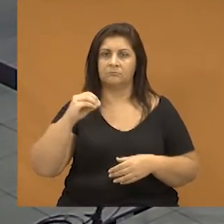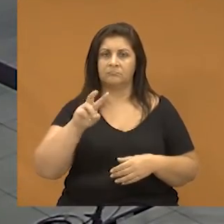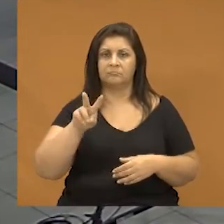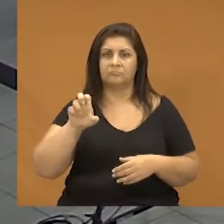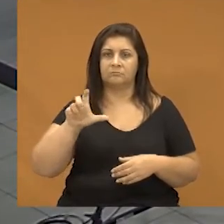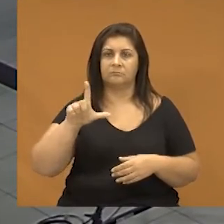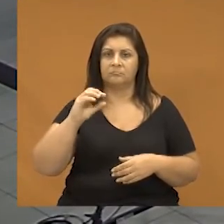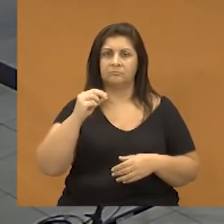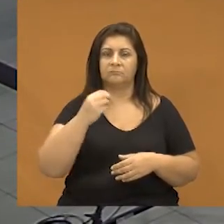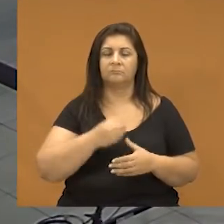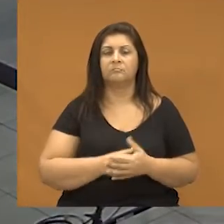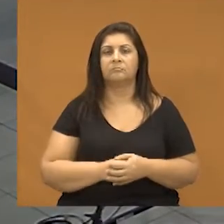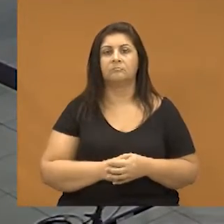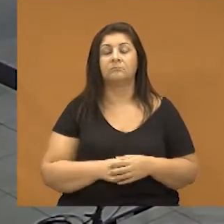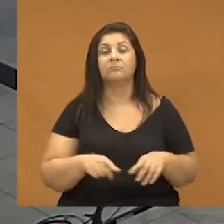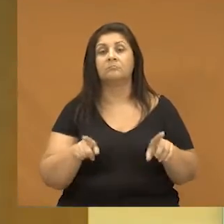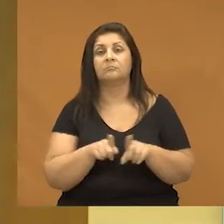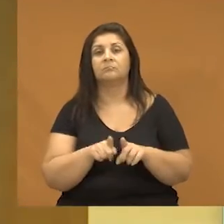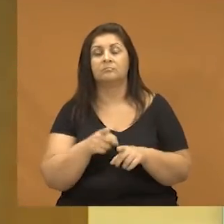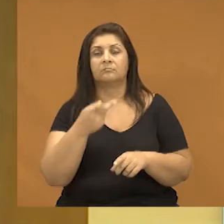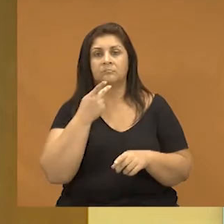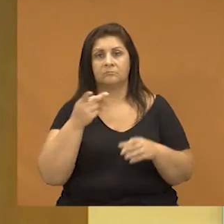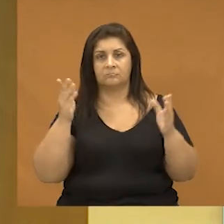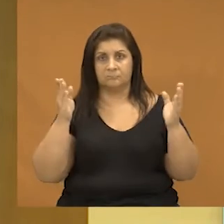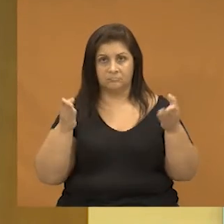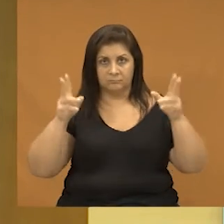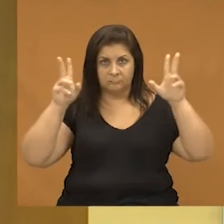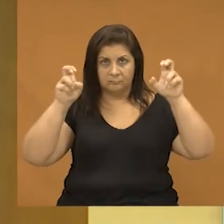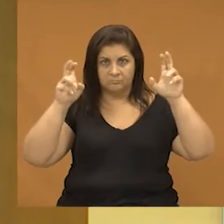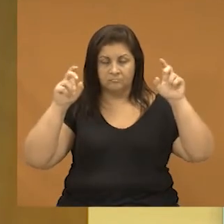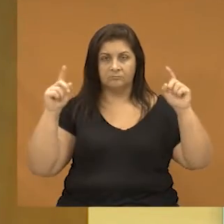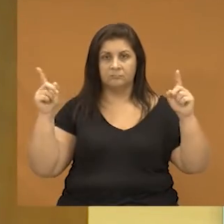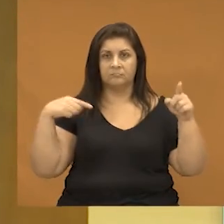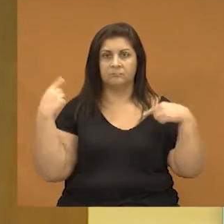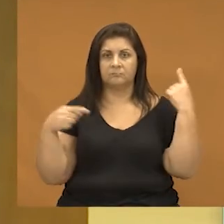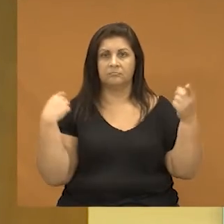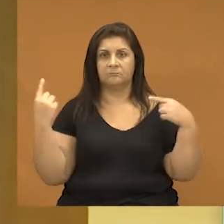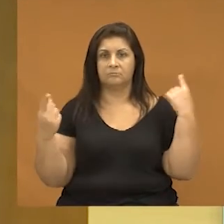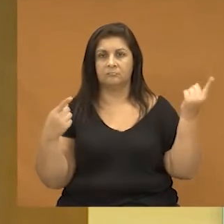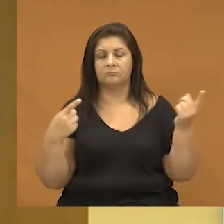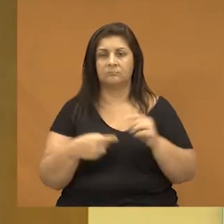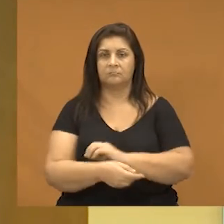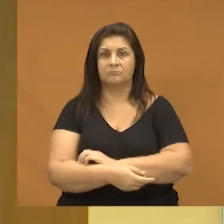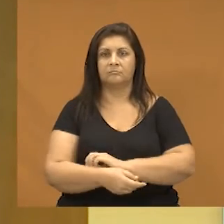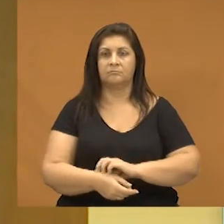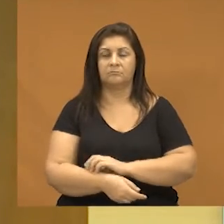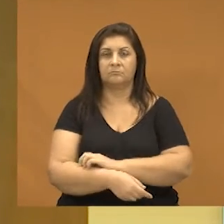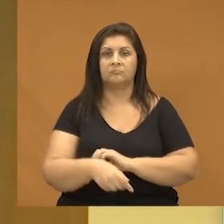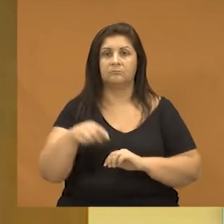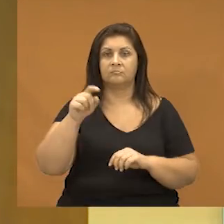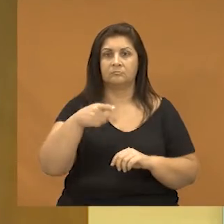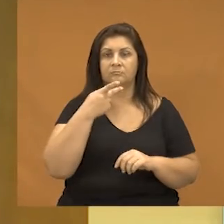os moradores. E nós estamos falando aqui de ambulância. E eles trouxeram um caso aqui que, se não